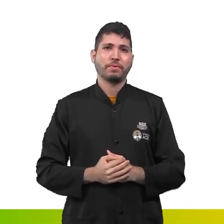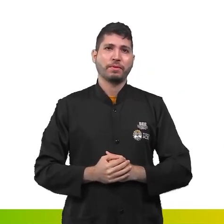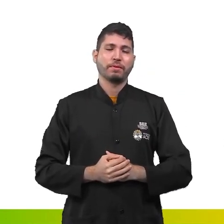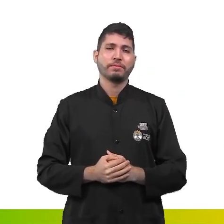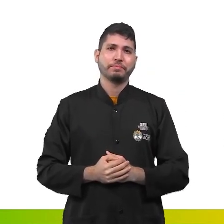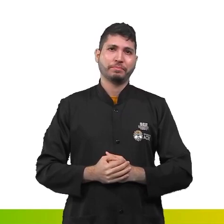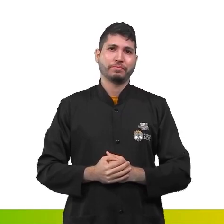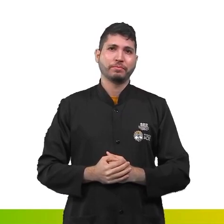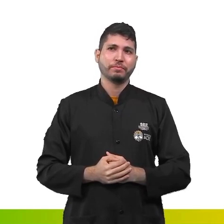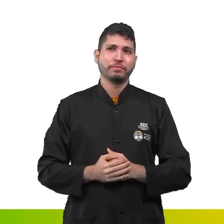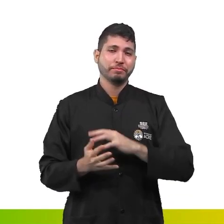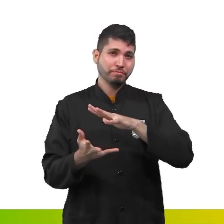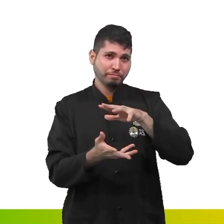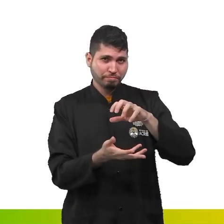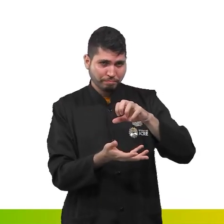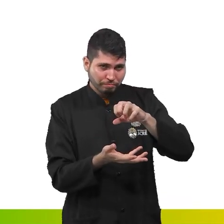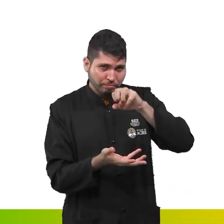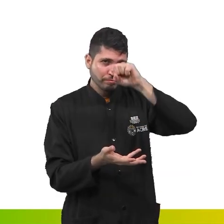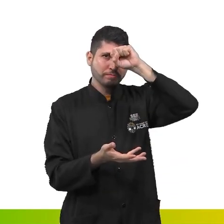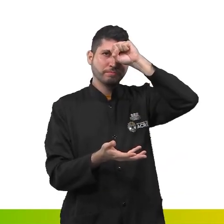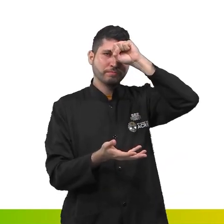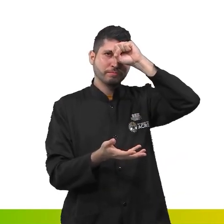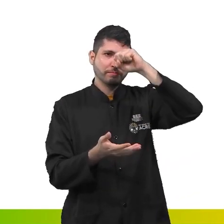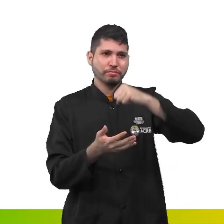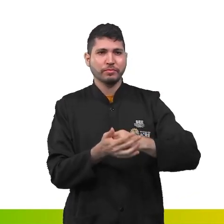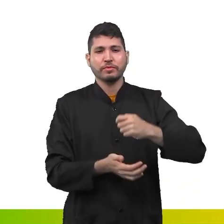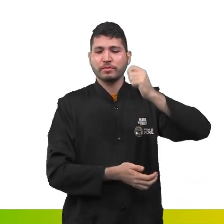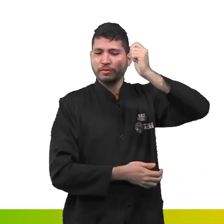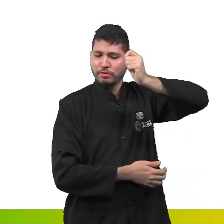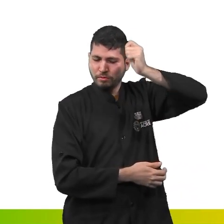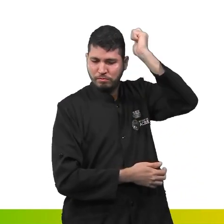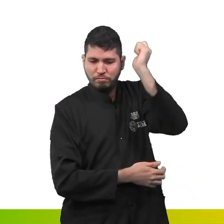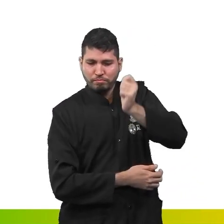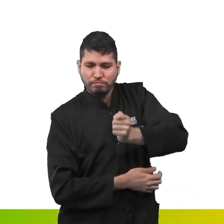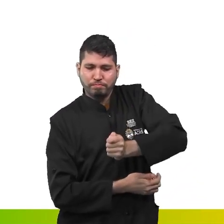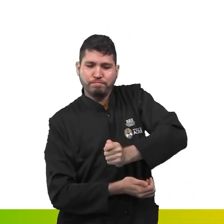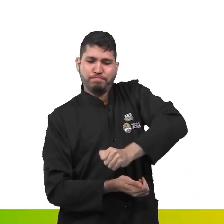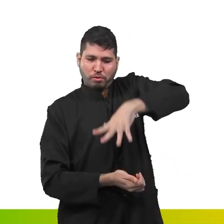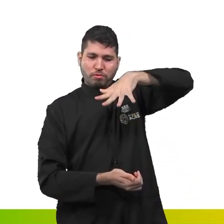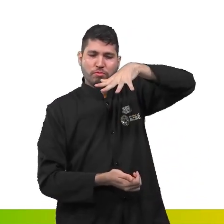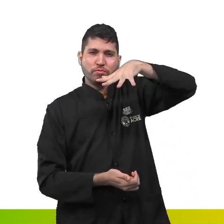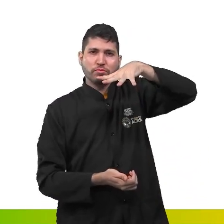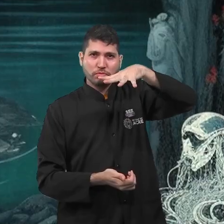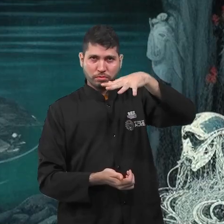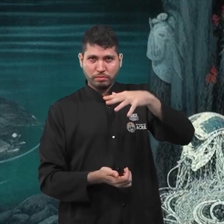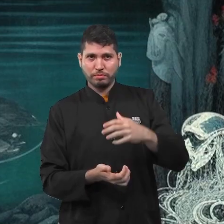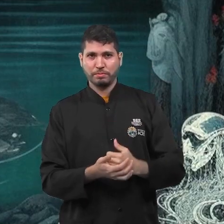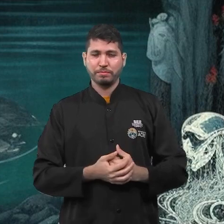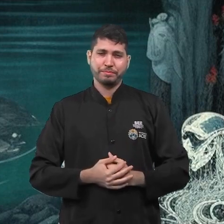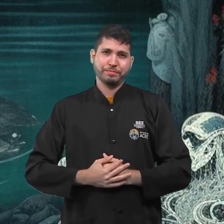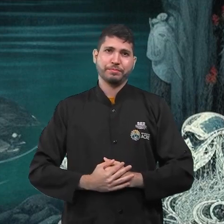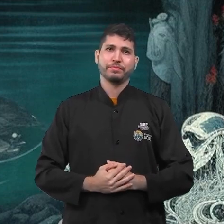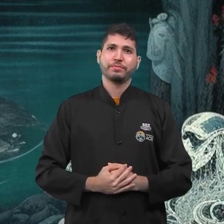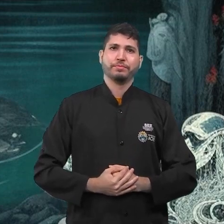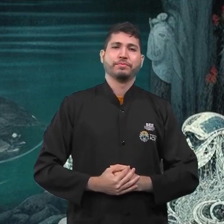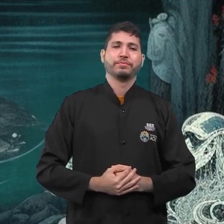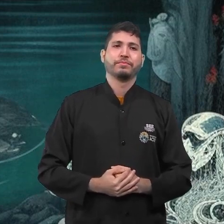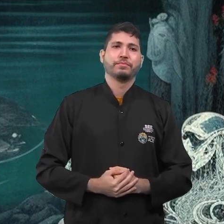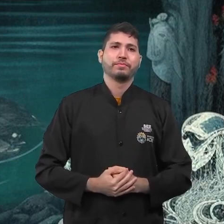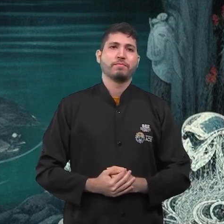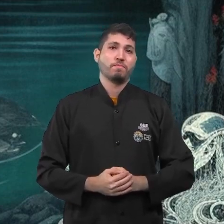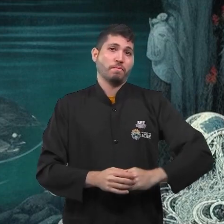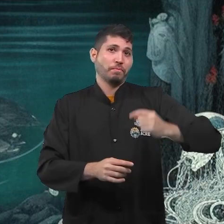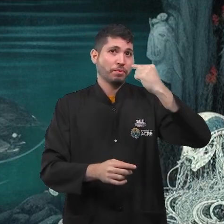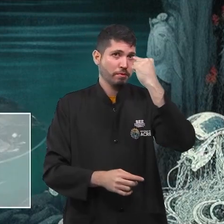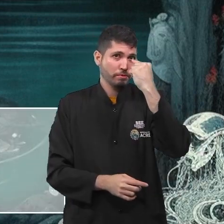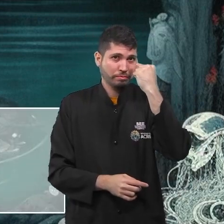elementos sobrenaturais, geralmente criaturas mágicas, né, produtos da fantasia criados aí. E na língua espanhola